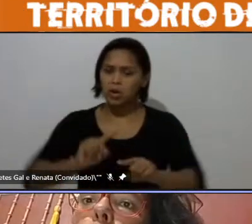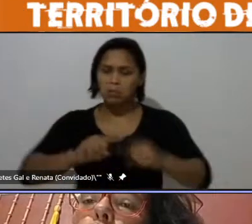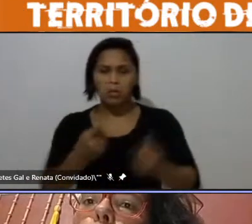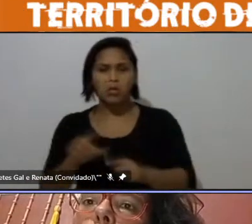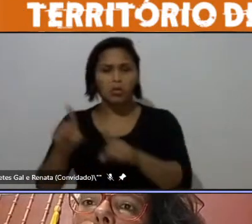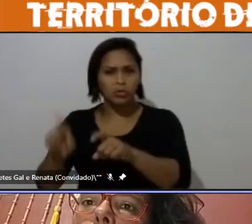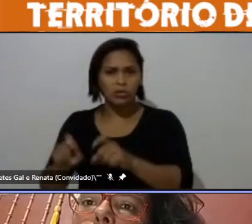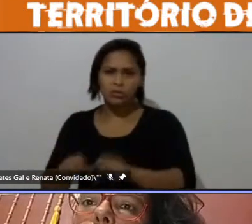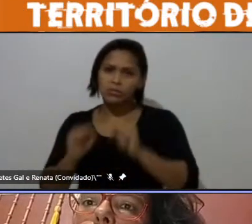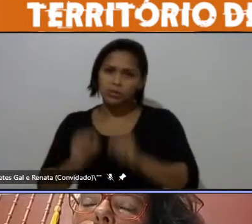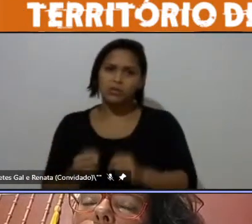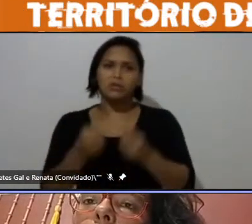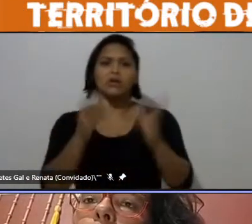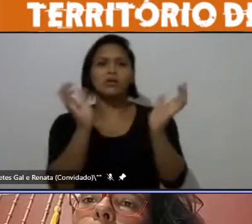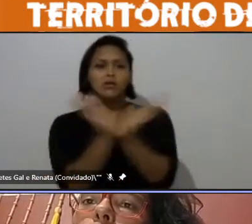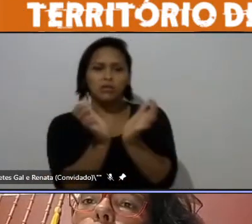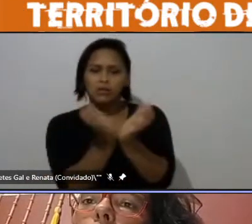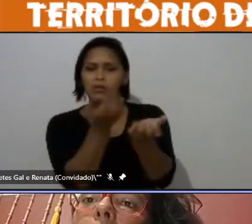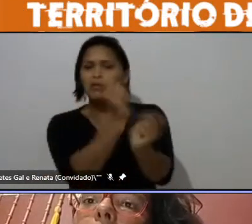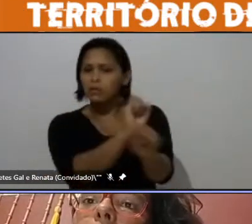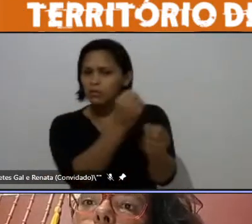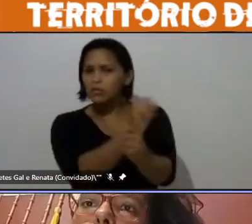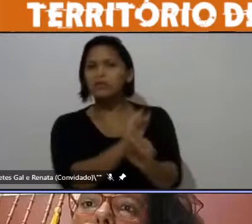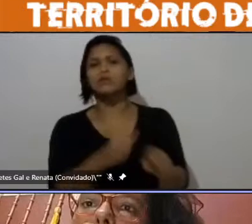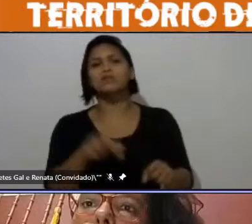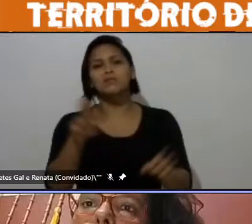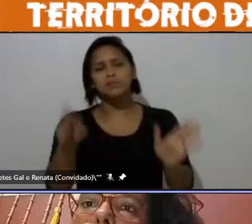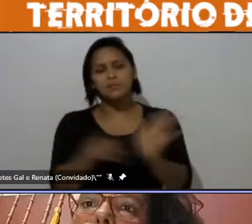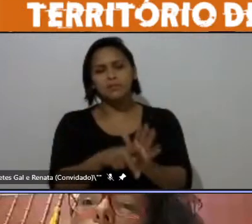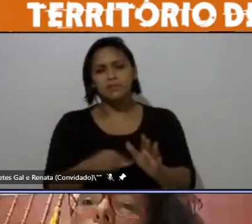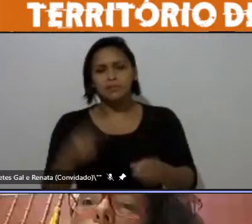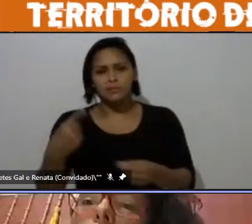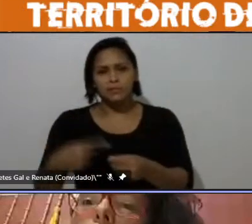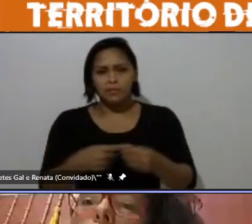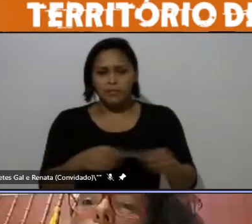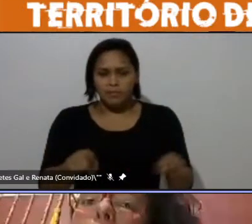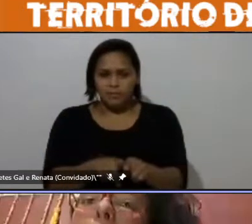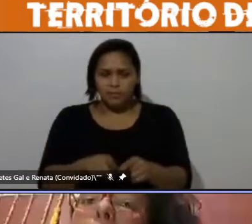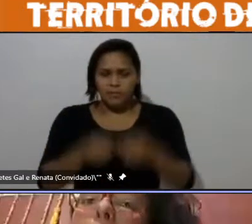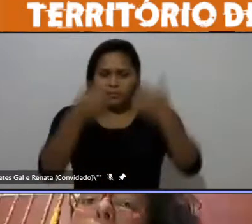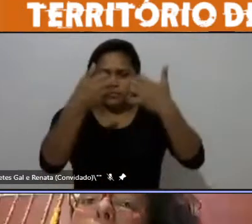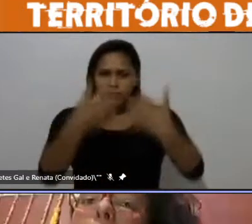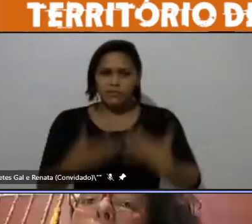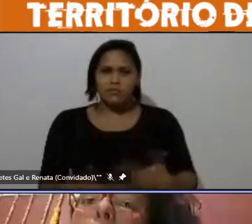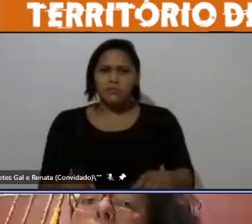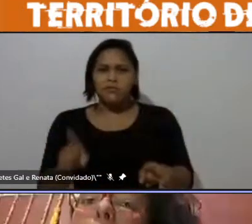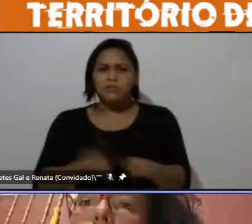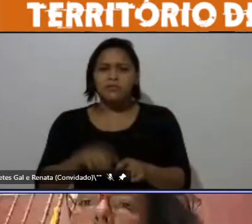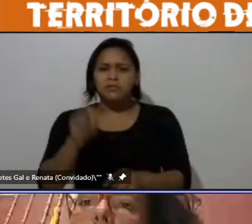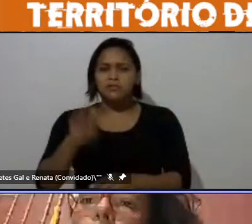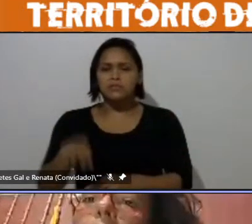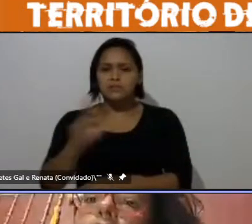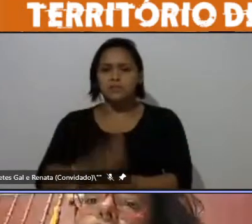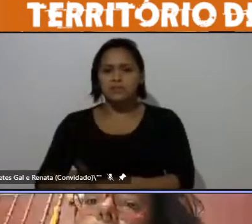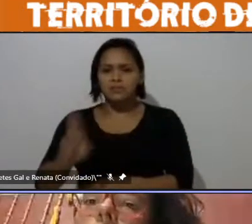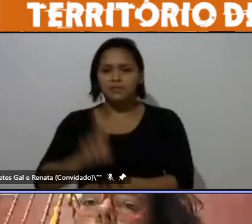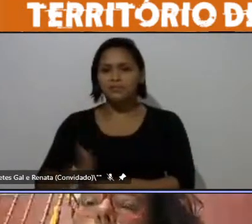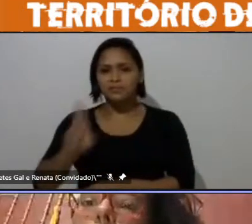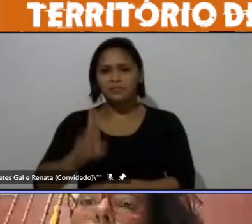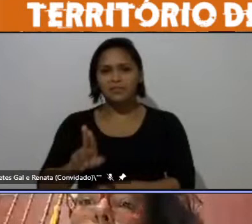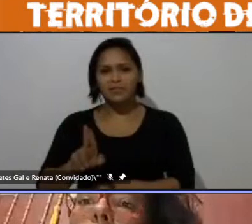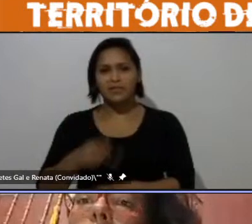Então, a gente tem quilombos urbanos, né? O requisito é que o uso,